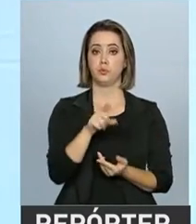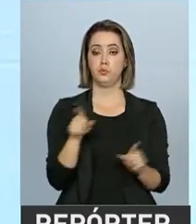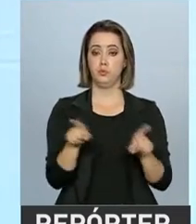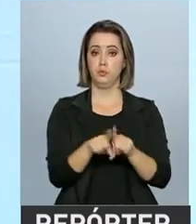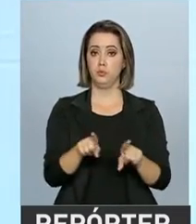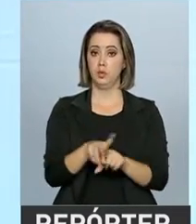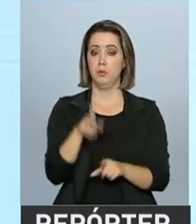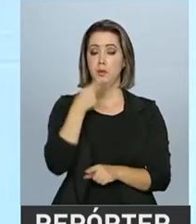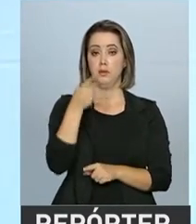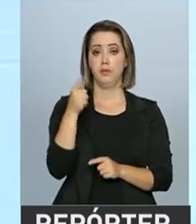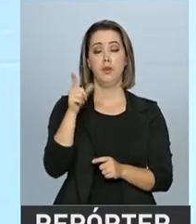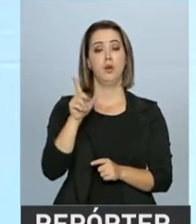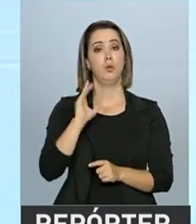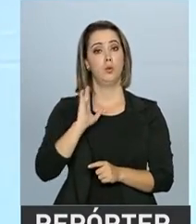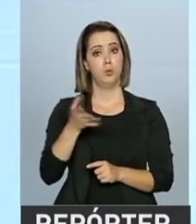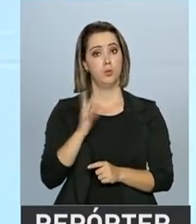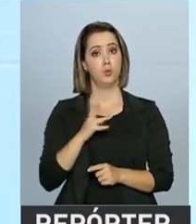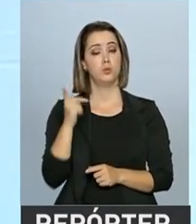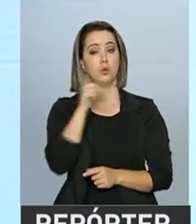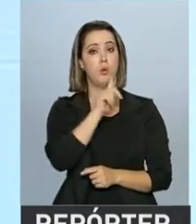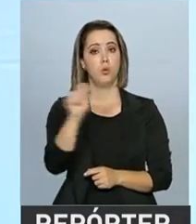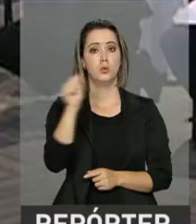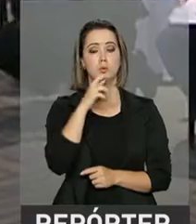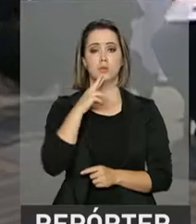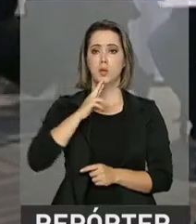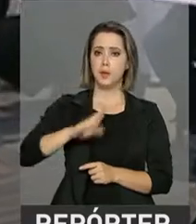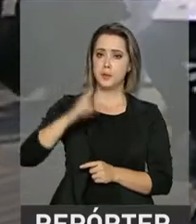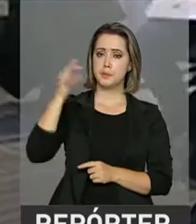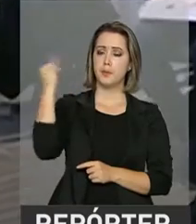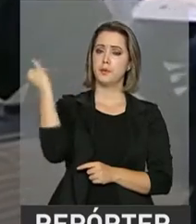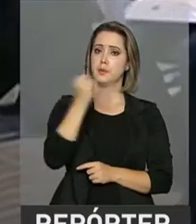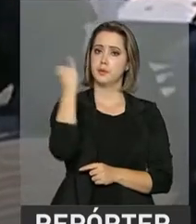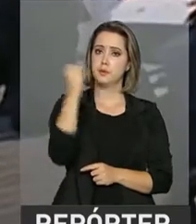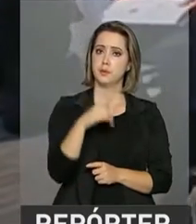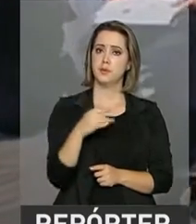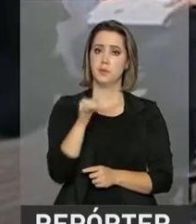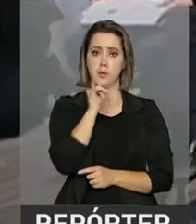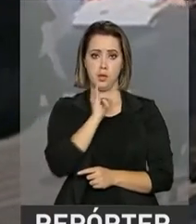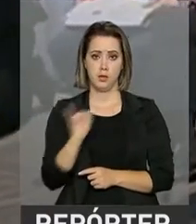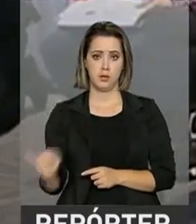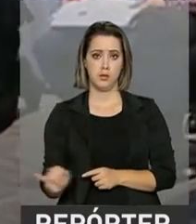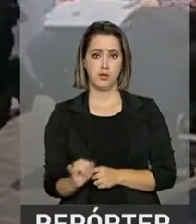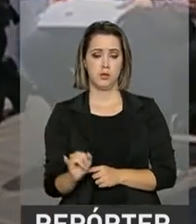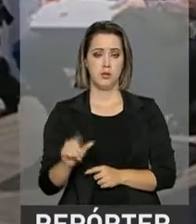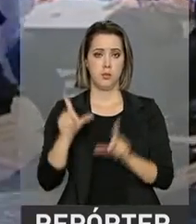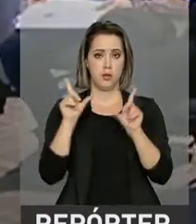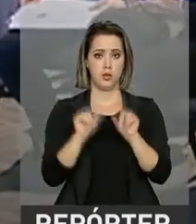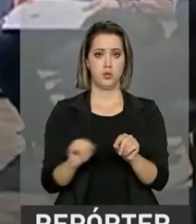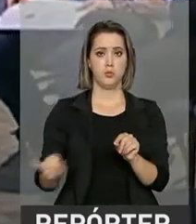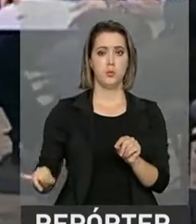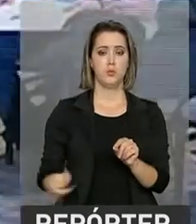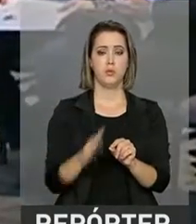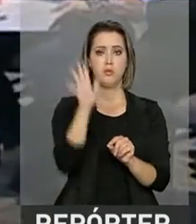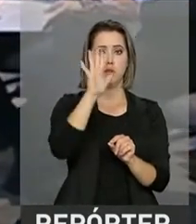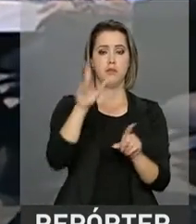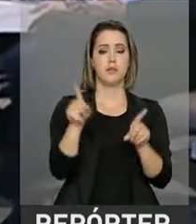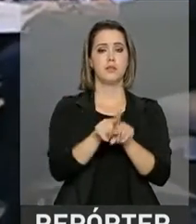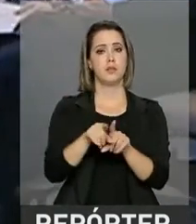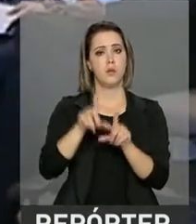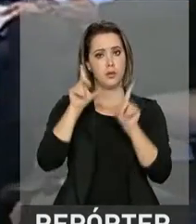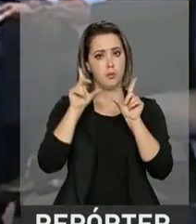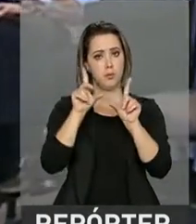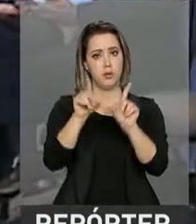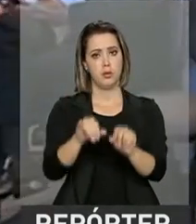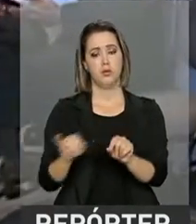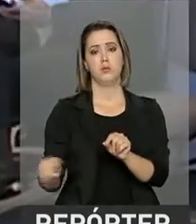que o governo tem conseguido resultados expressivos, como a redução da inflação e dos juros e a aprovação do teto dos